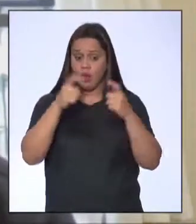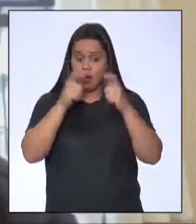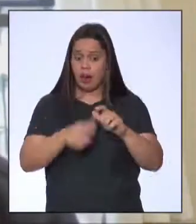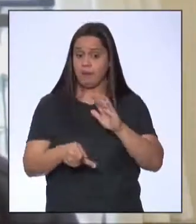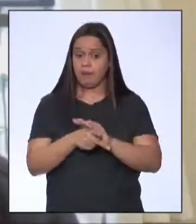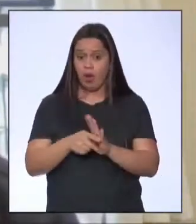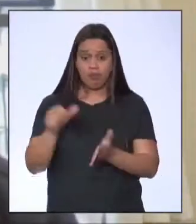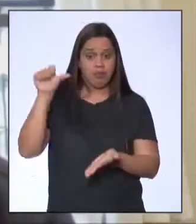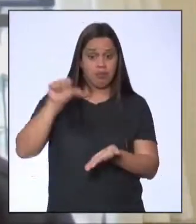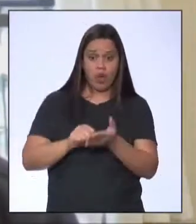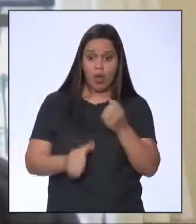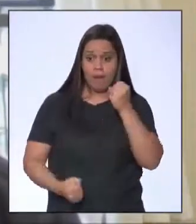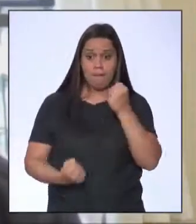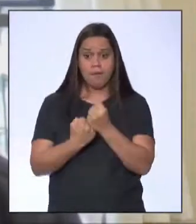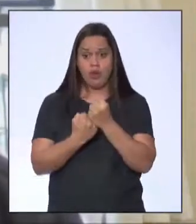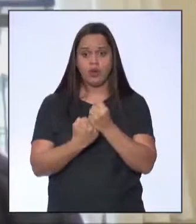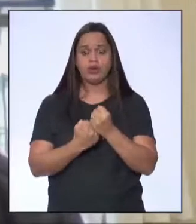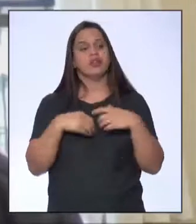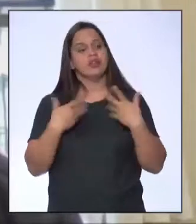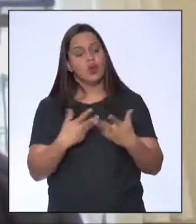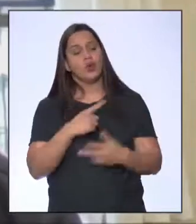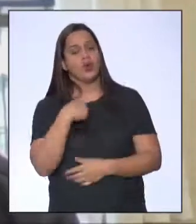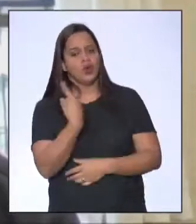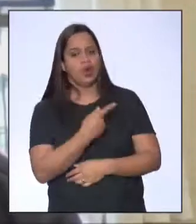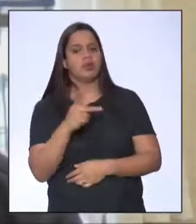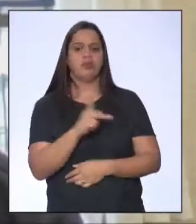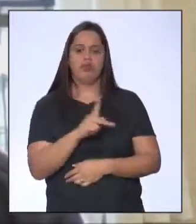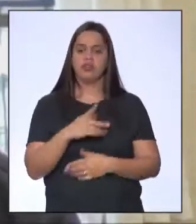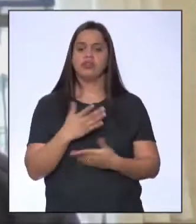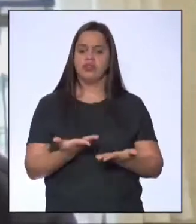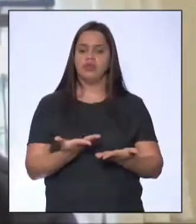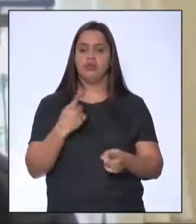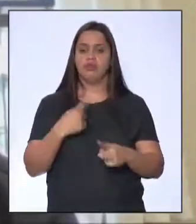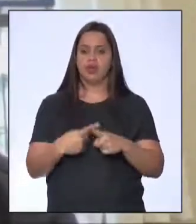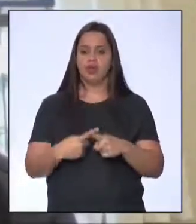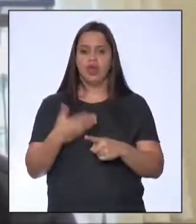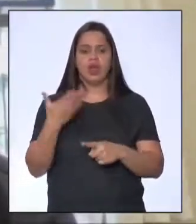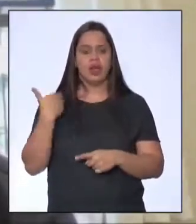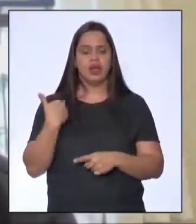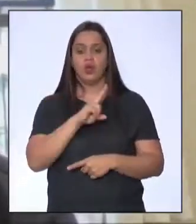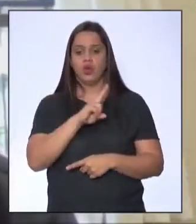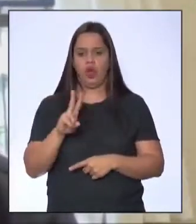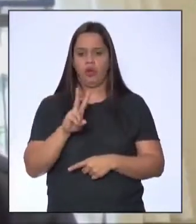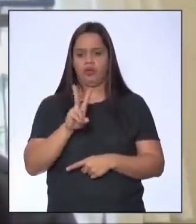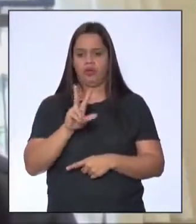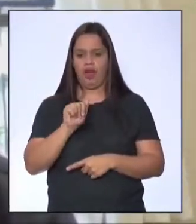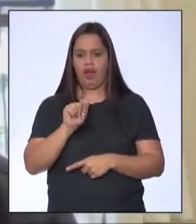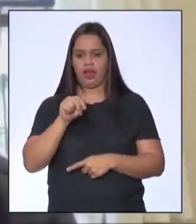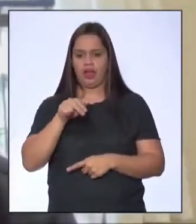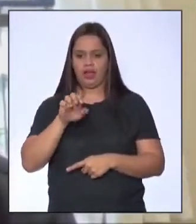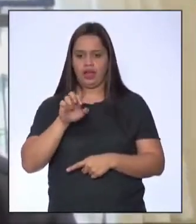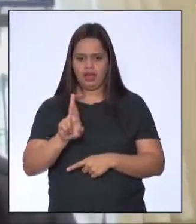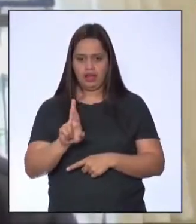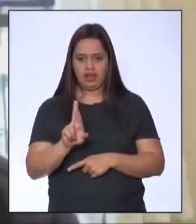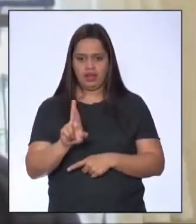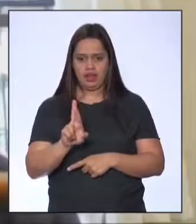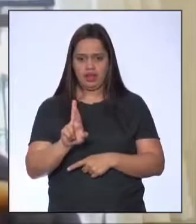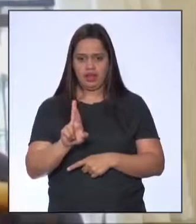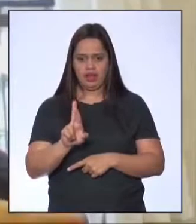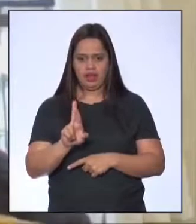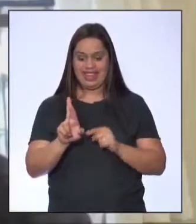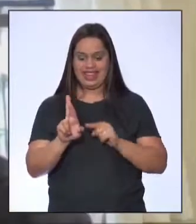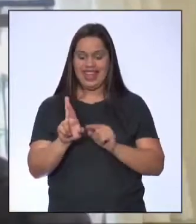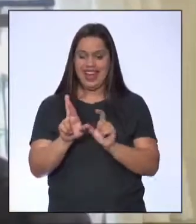não, nós somos professores. Antes, meu nome é Wagner Roberto Neves, mas eu tenho uma palavrinha antes que